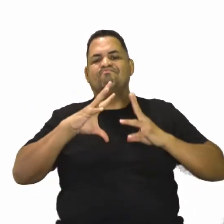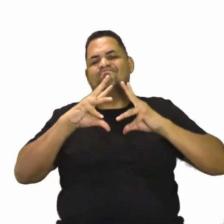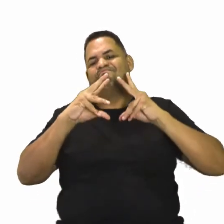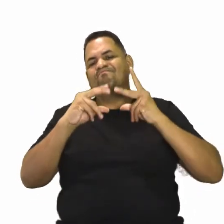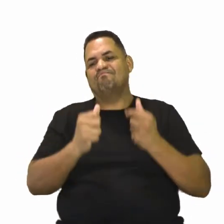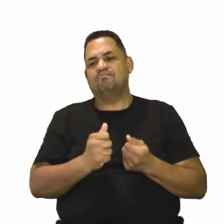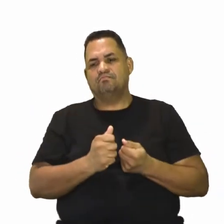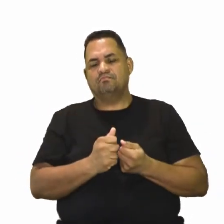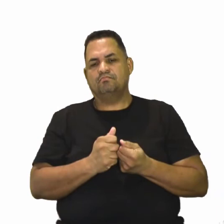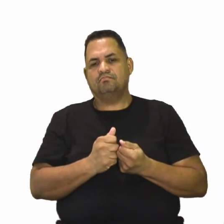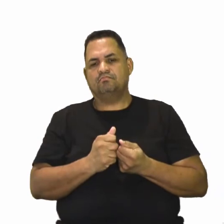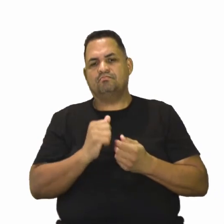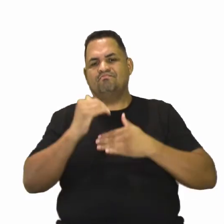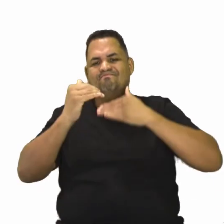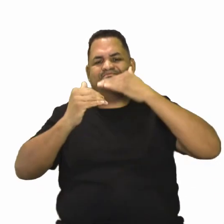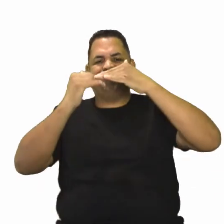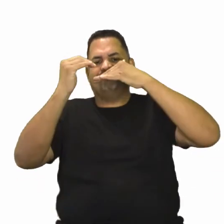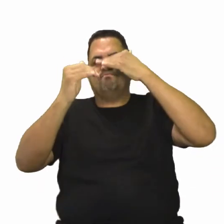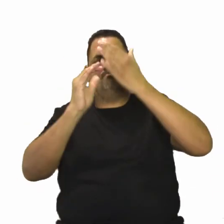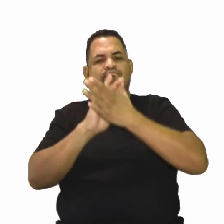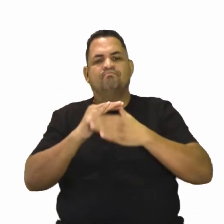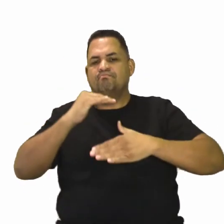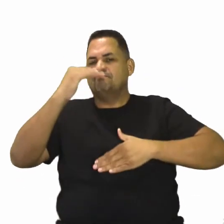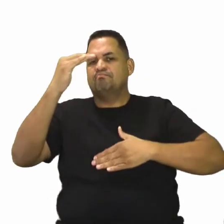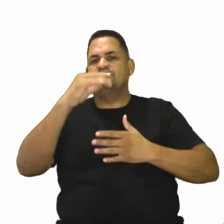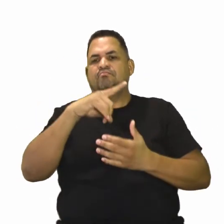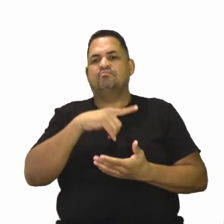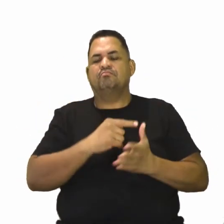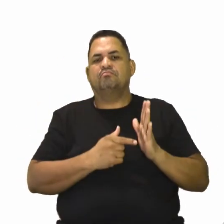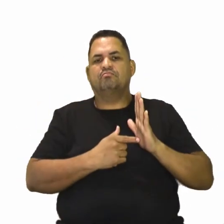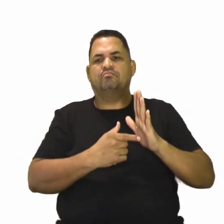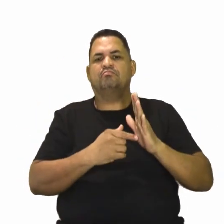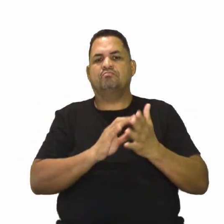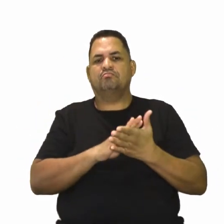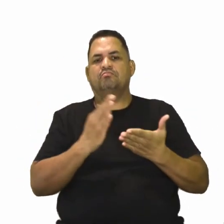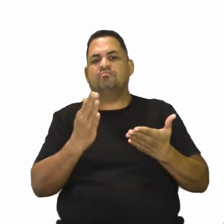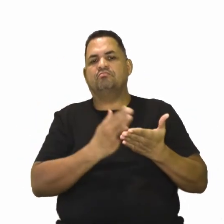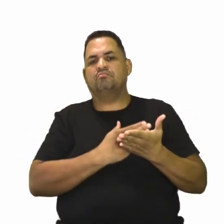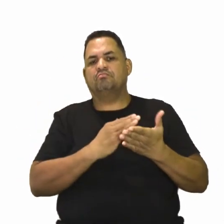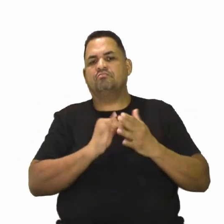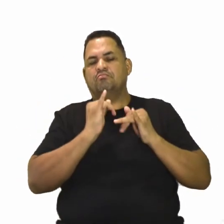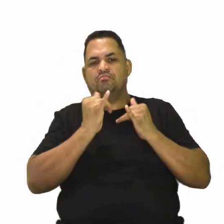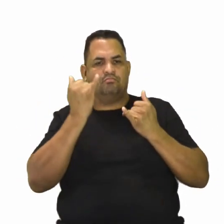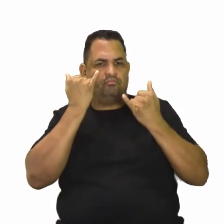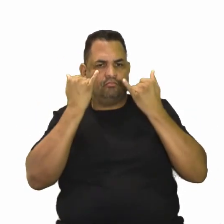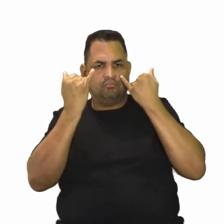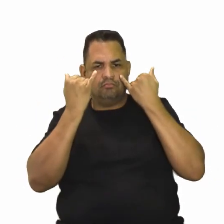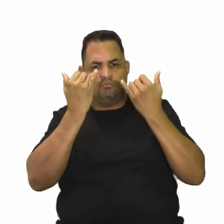para fazer e crescer muito. E aqui traz essa matéria,